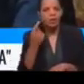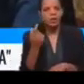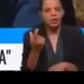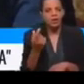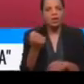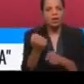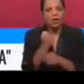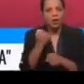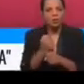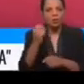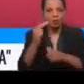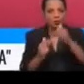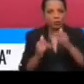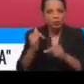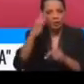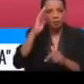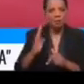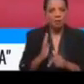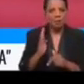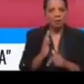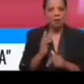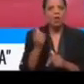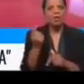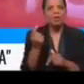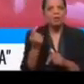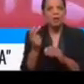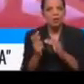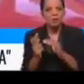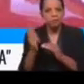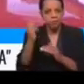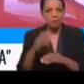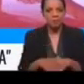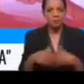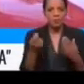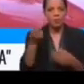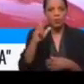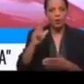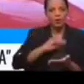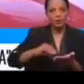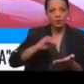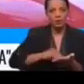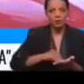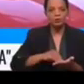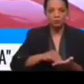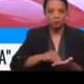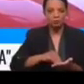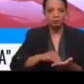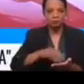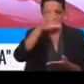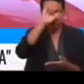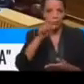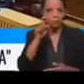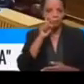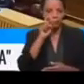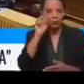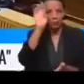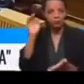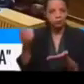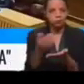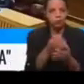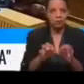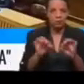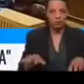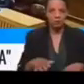obras do Hospital Militar. O agora ex-secretário de Estado de Defesa esteve na mesma audição. Quer